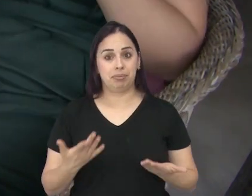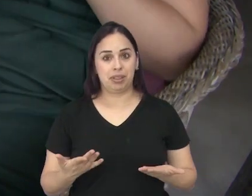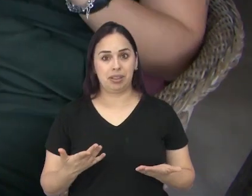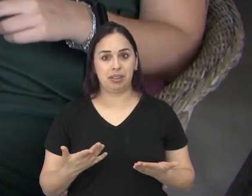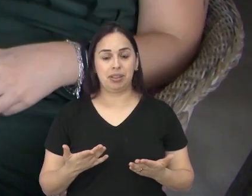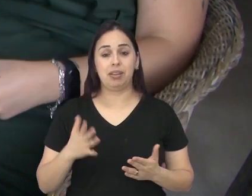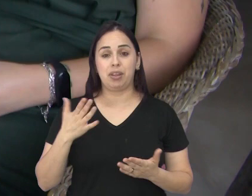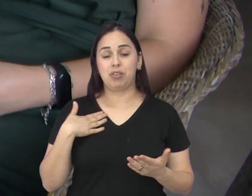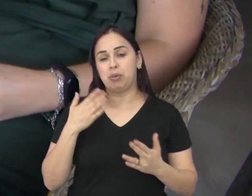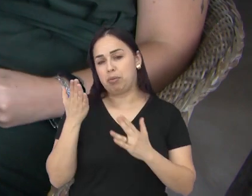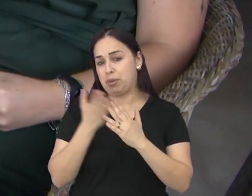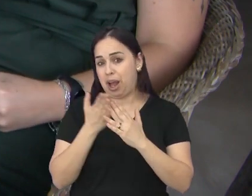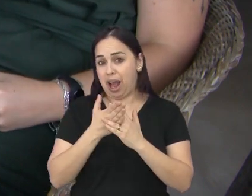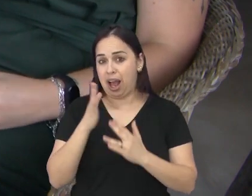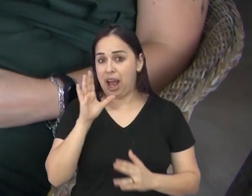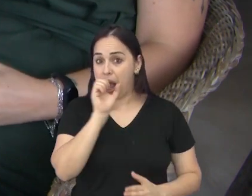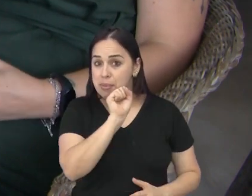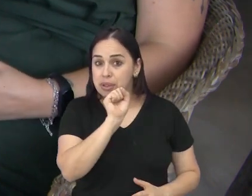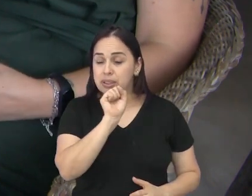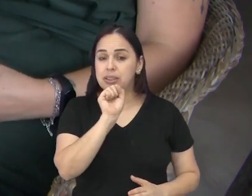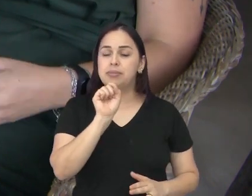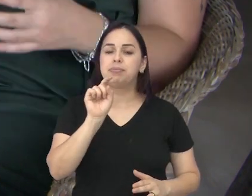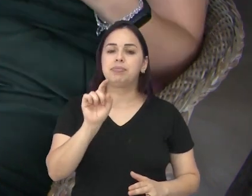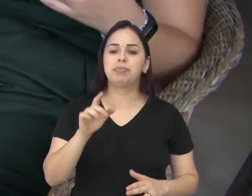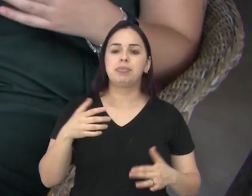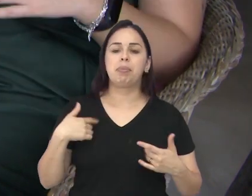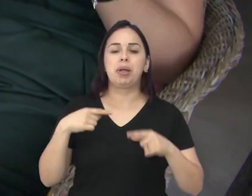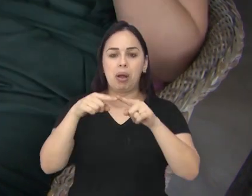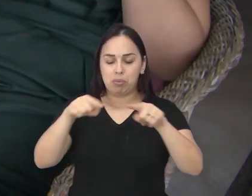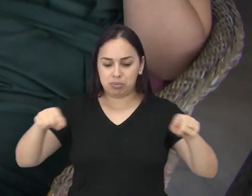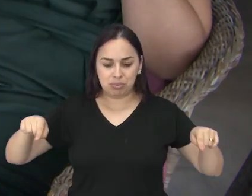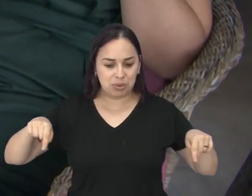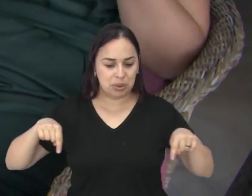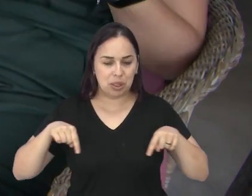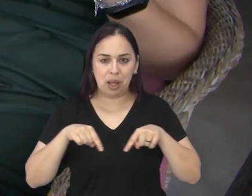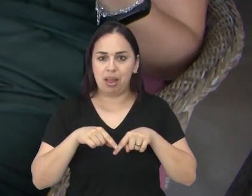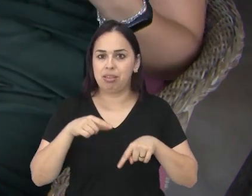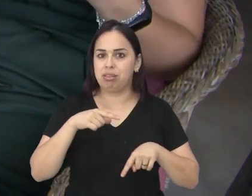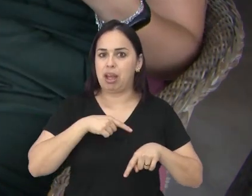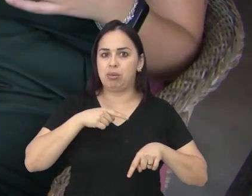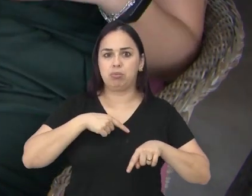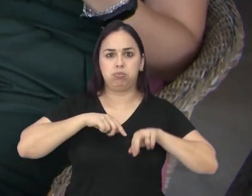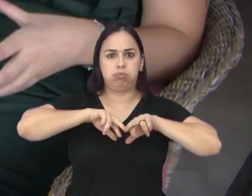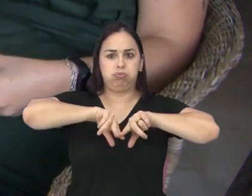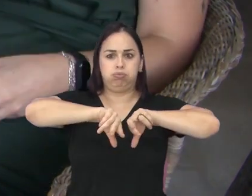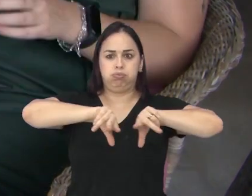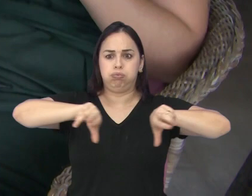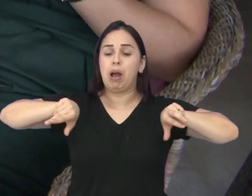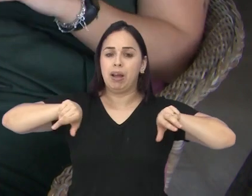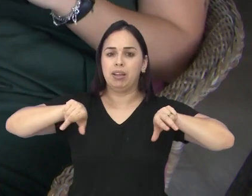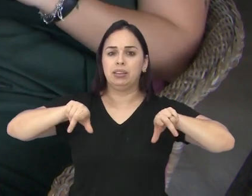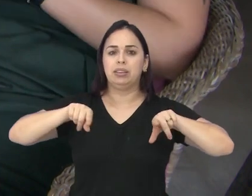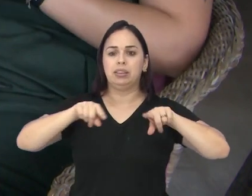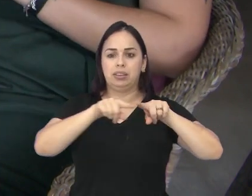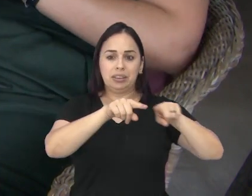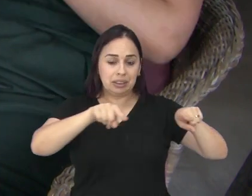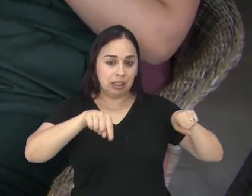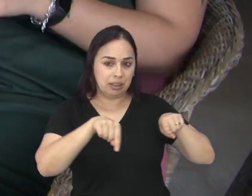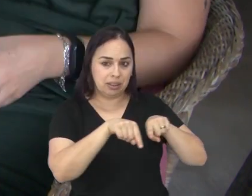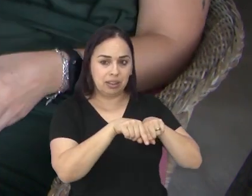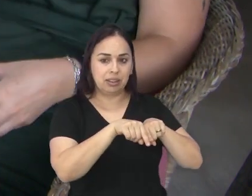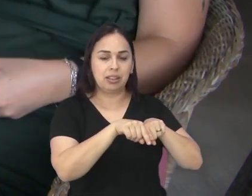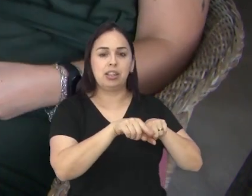gente vai voltar no próximo bloco, porque, gente, o espaço aqui tem muitas atividades rolando, tem um ateliê